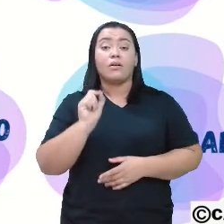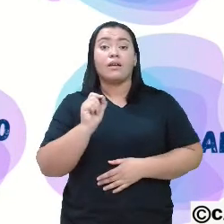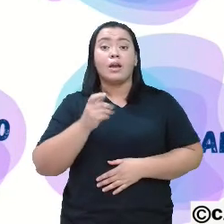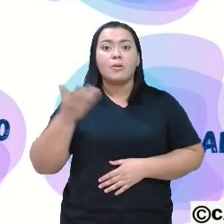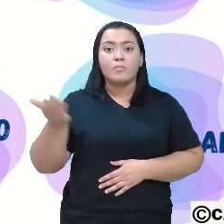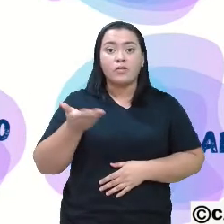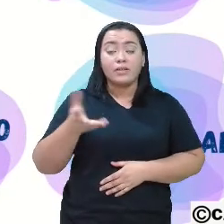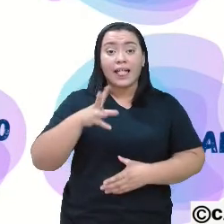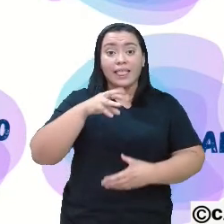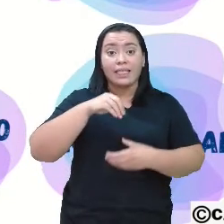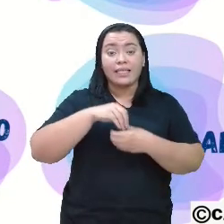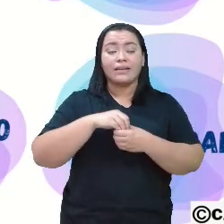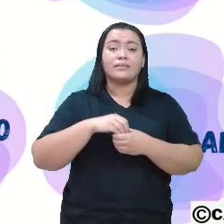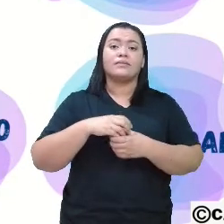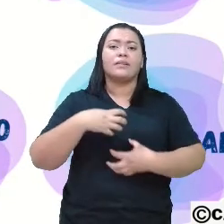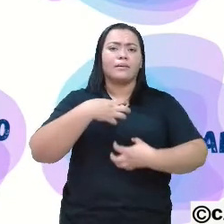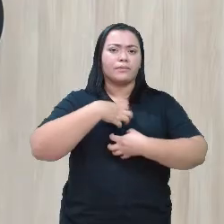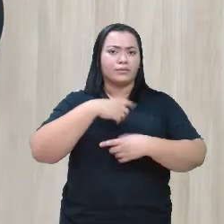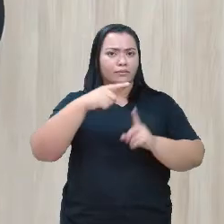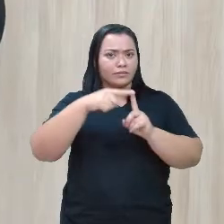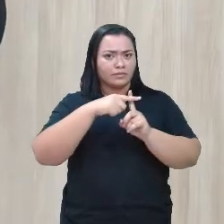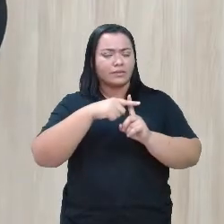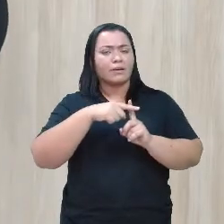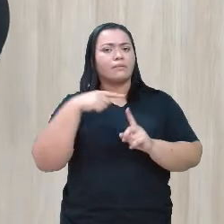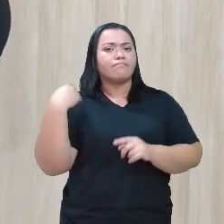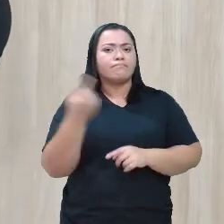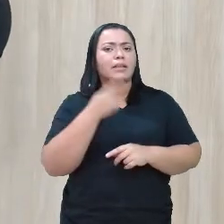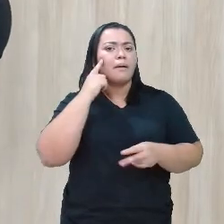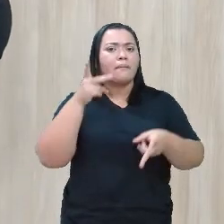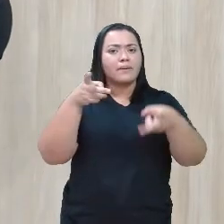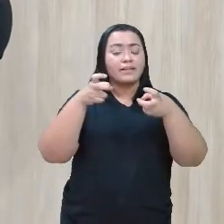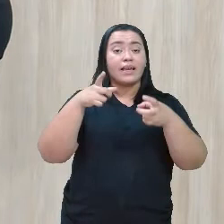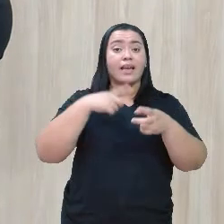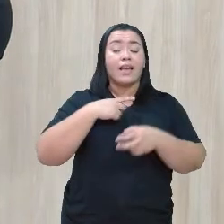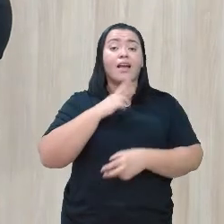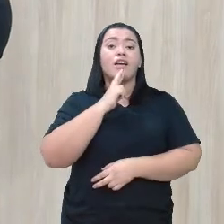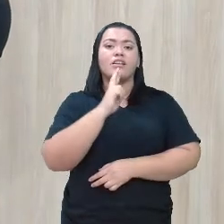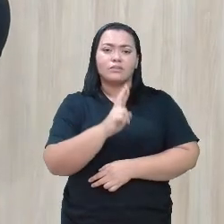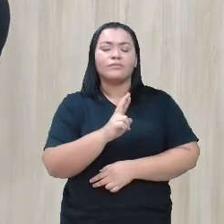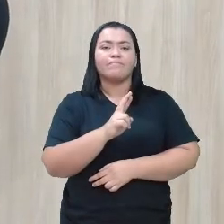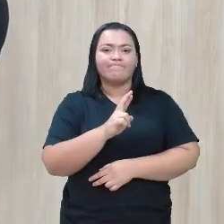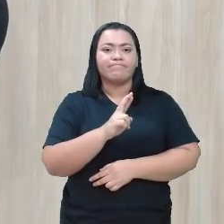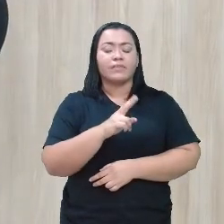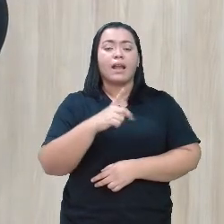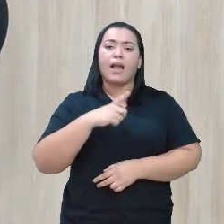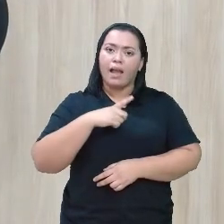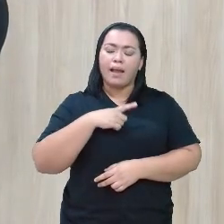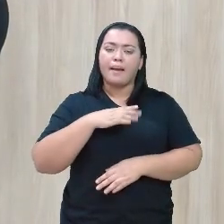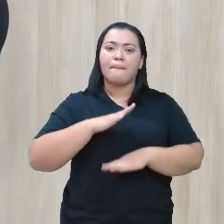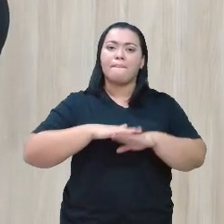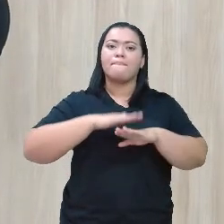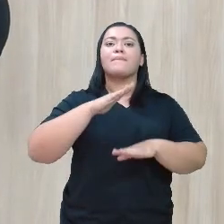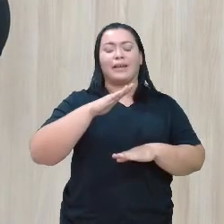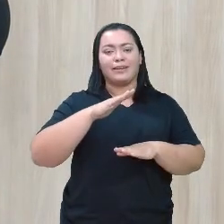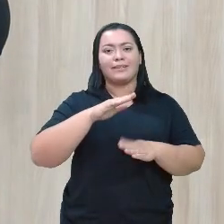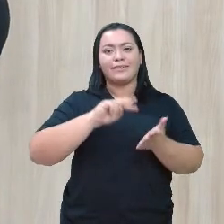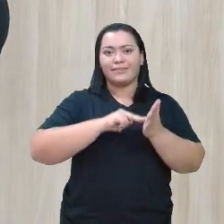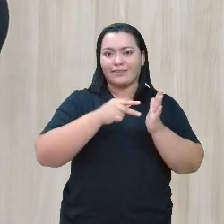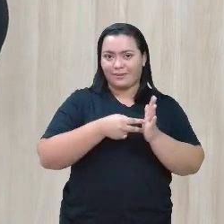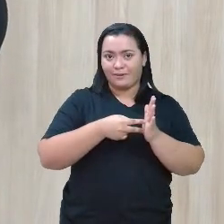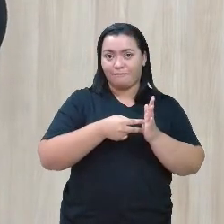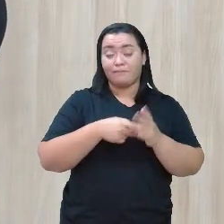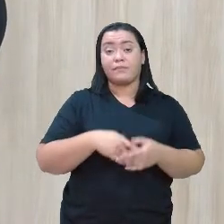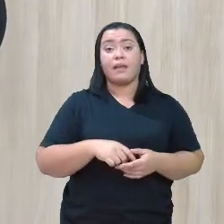dentro das emoções positivas, a gente percebe que as respostas, elas são muito mais significativas. Elas estão